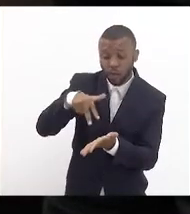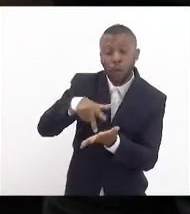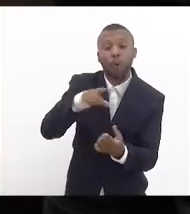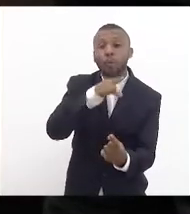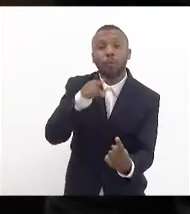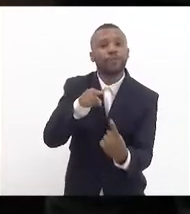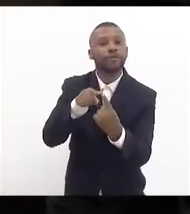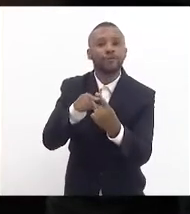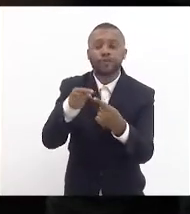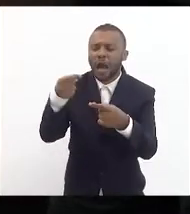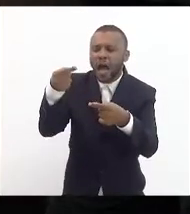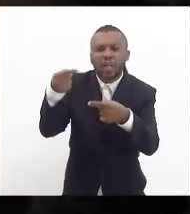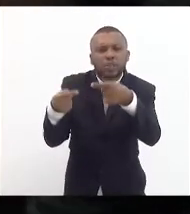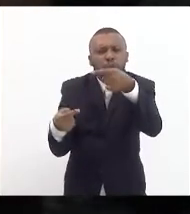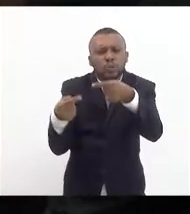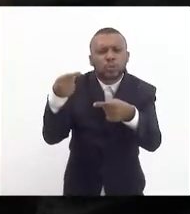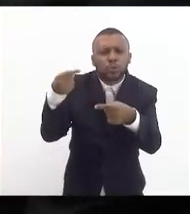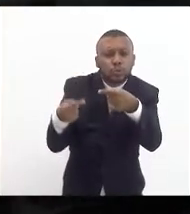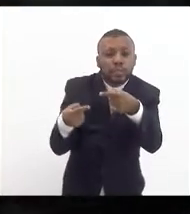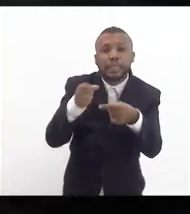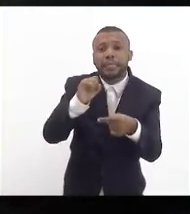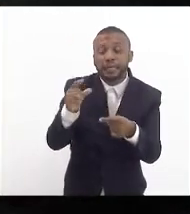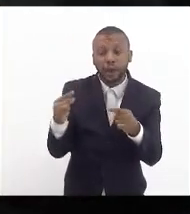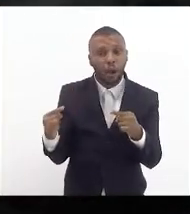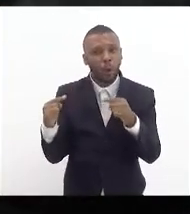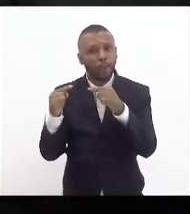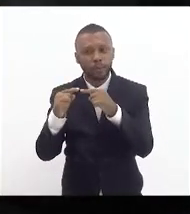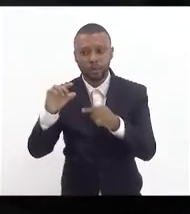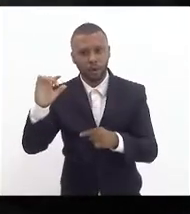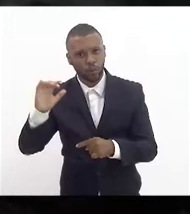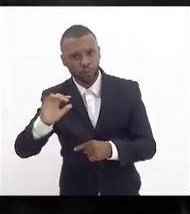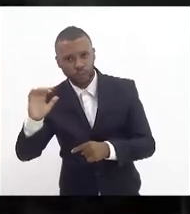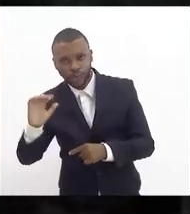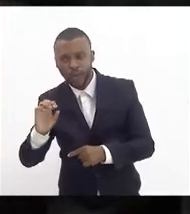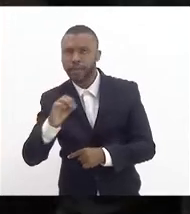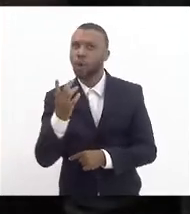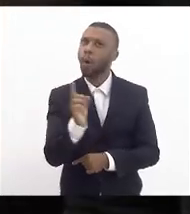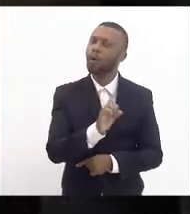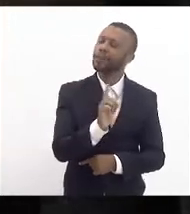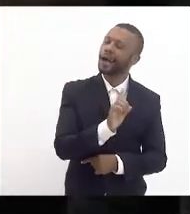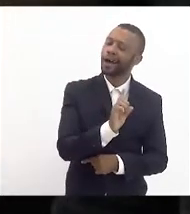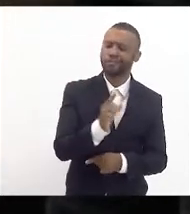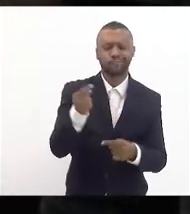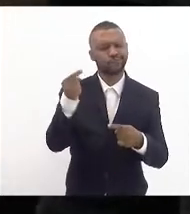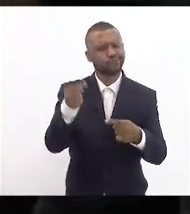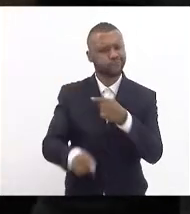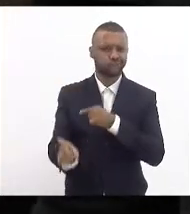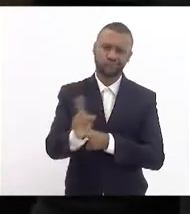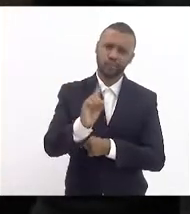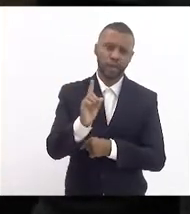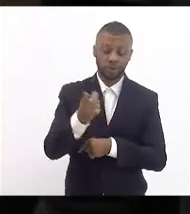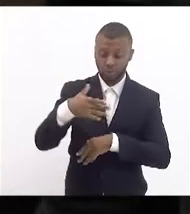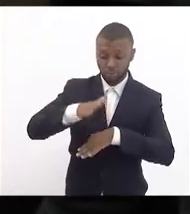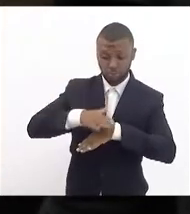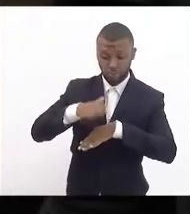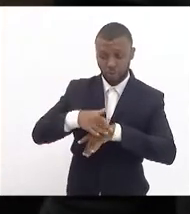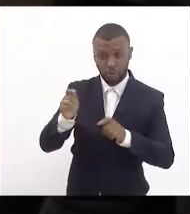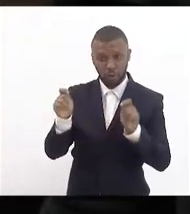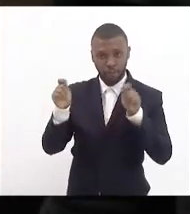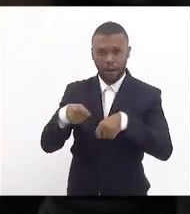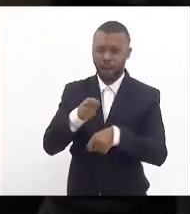discutindo a cientificidade da vacina, porque isso não nos compete, isso não nos